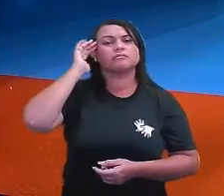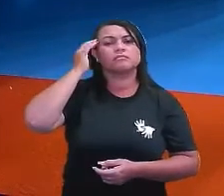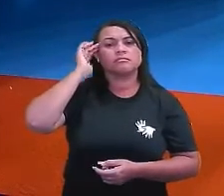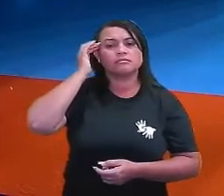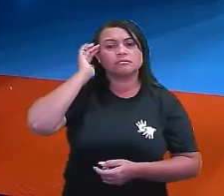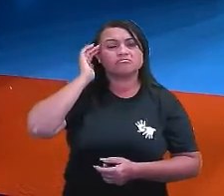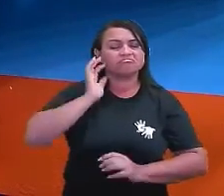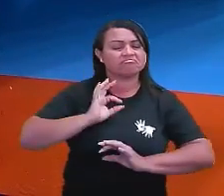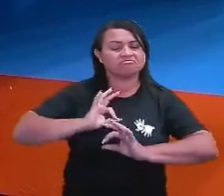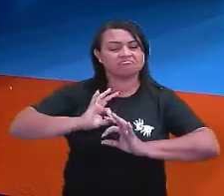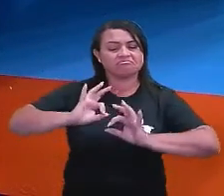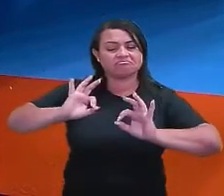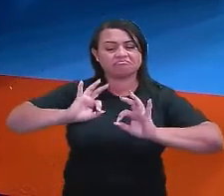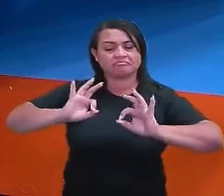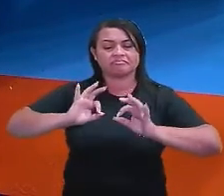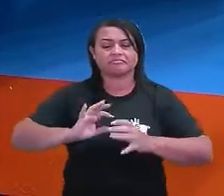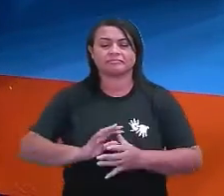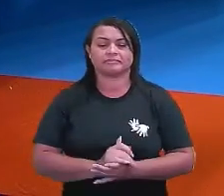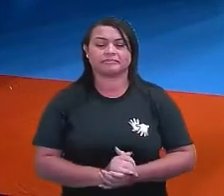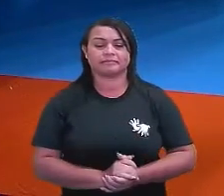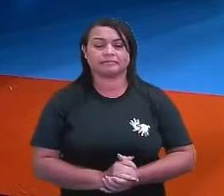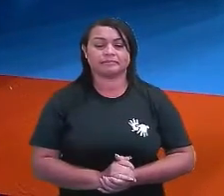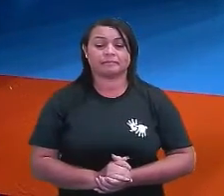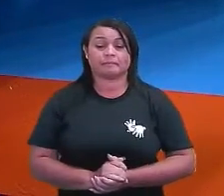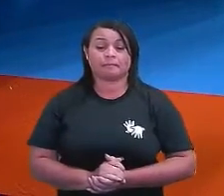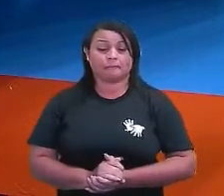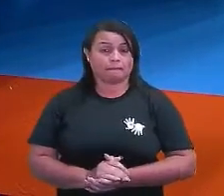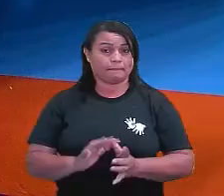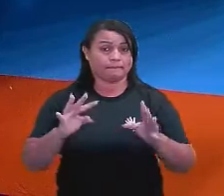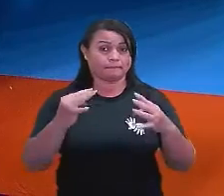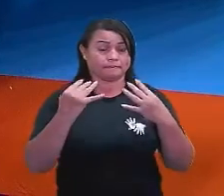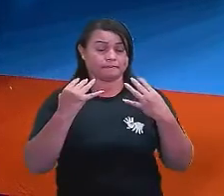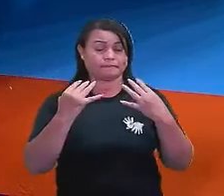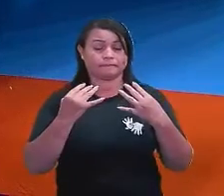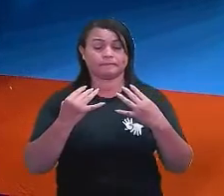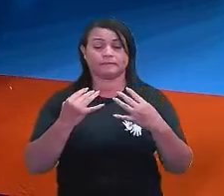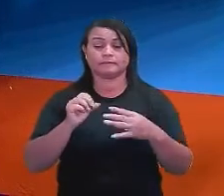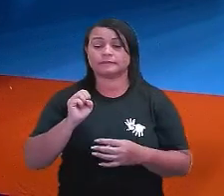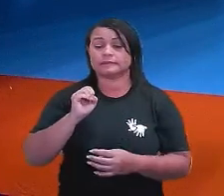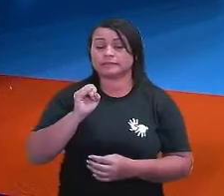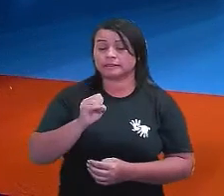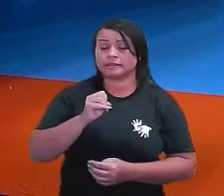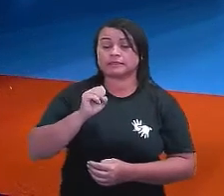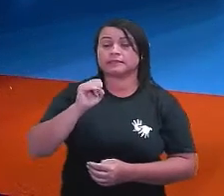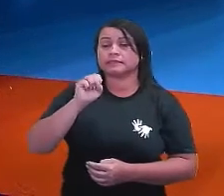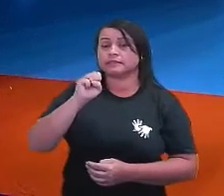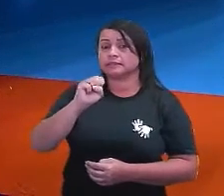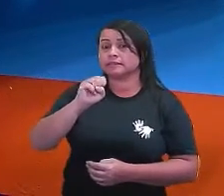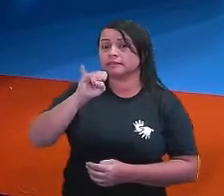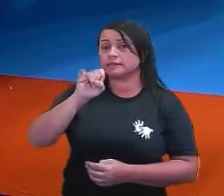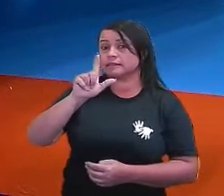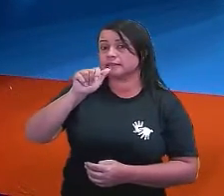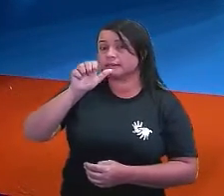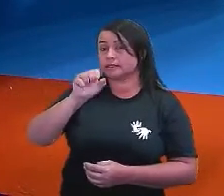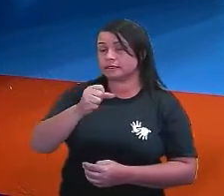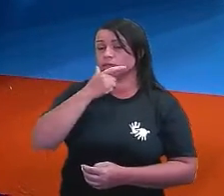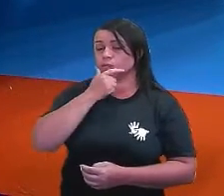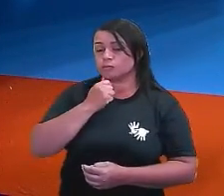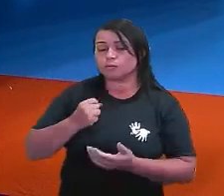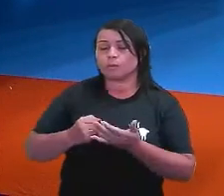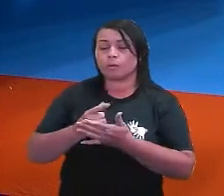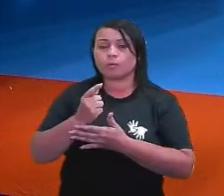mundo tá craque nesse assunto. Preste atenção. Silas comprou 52